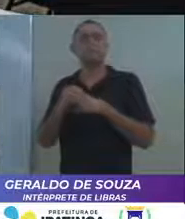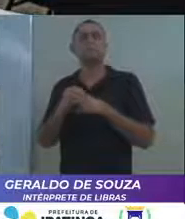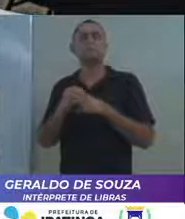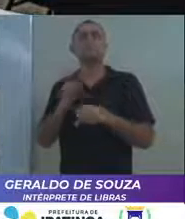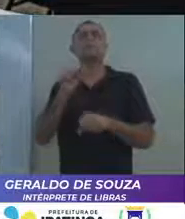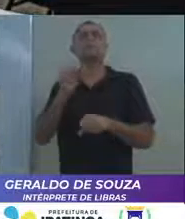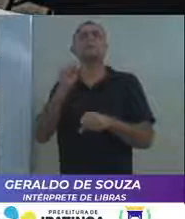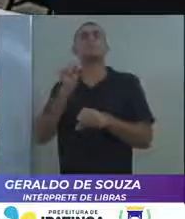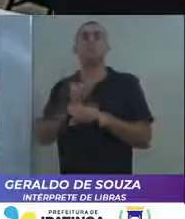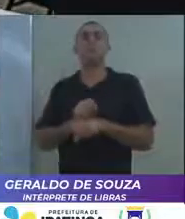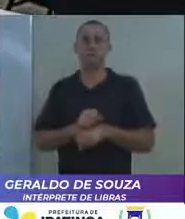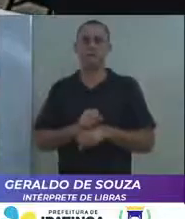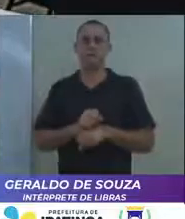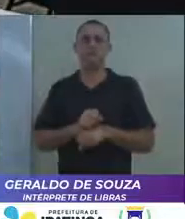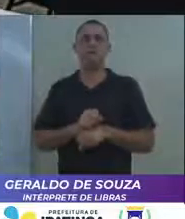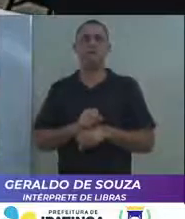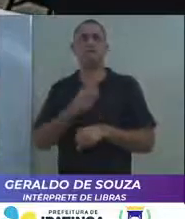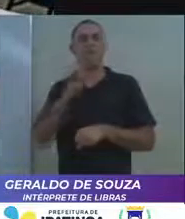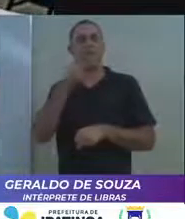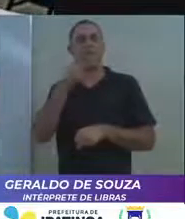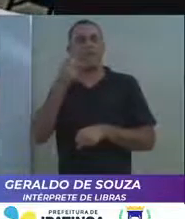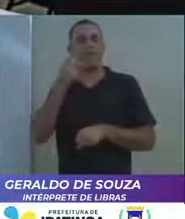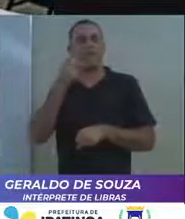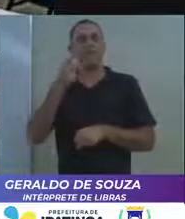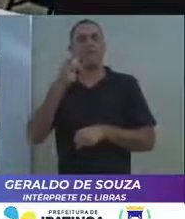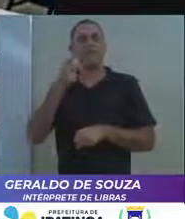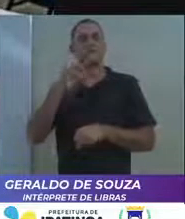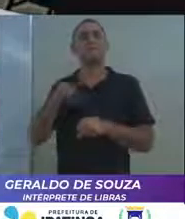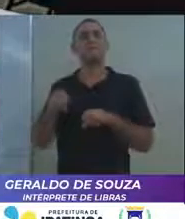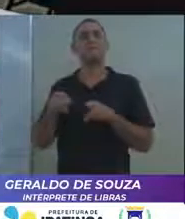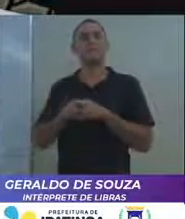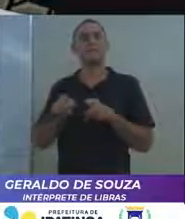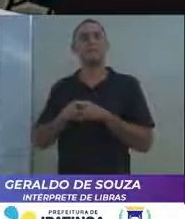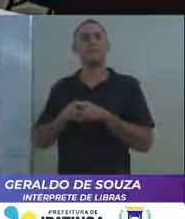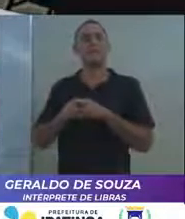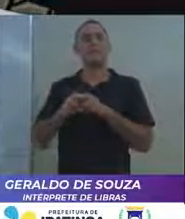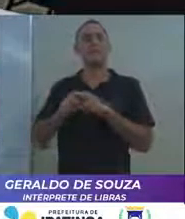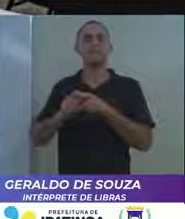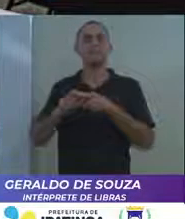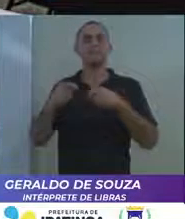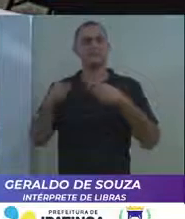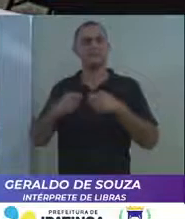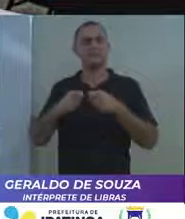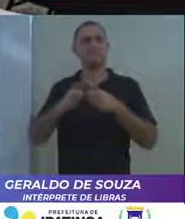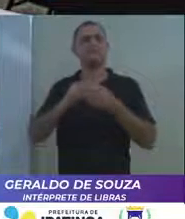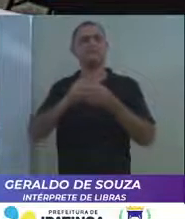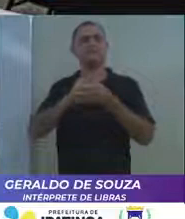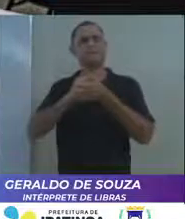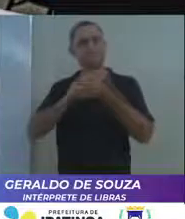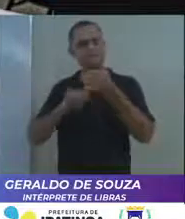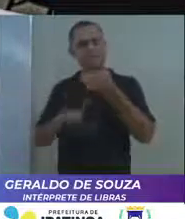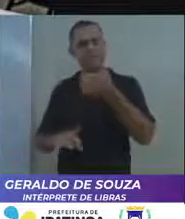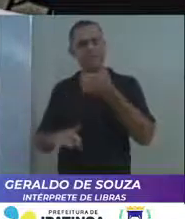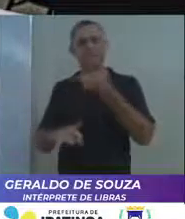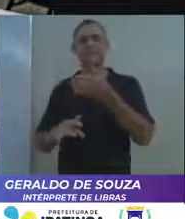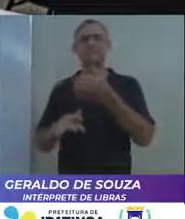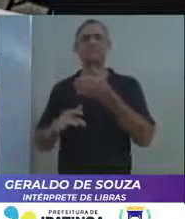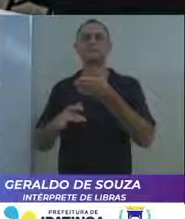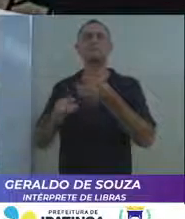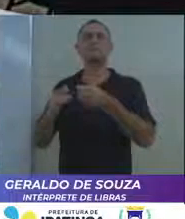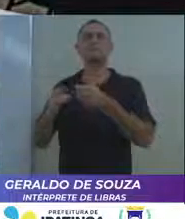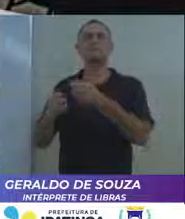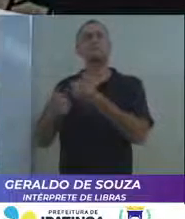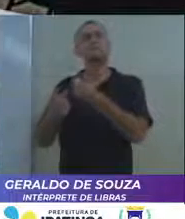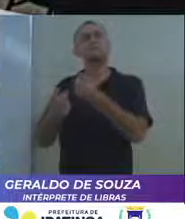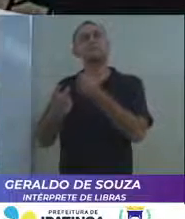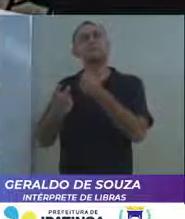pausar mais, eu fazer atividades intercalando mais atividades de fala com atividades